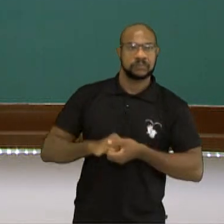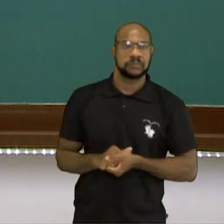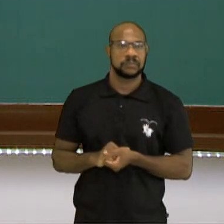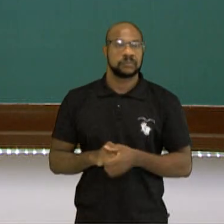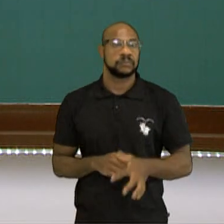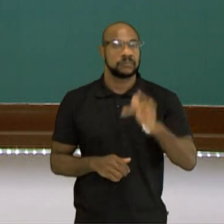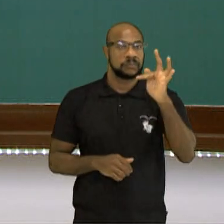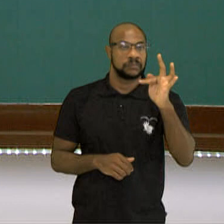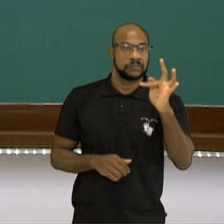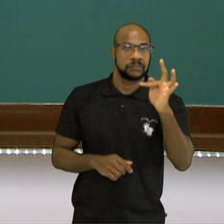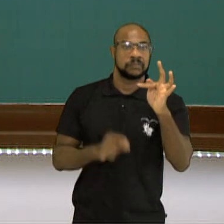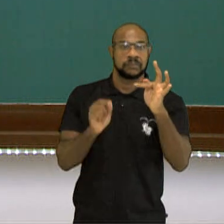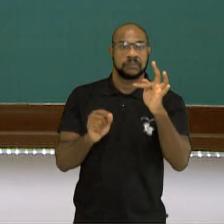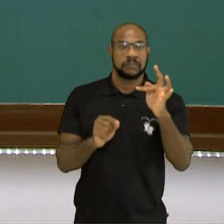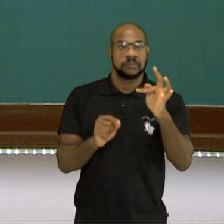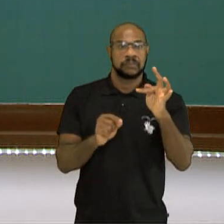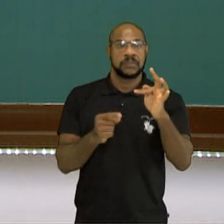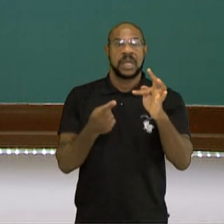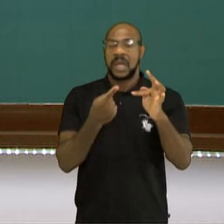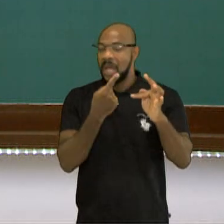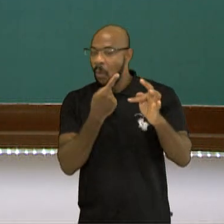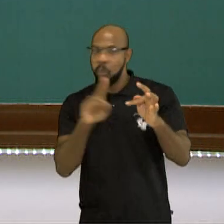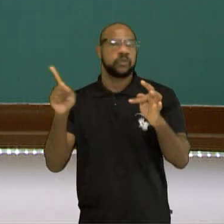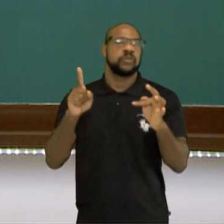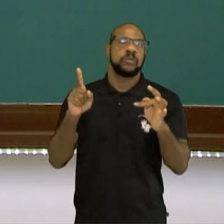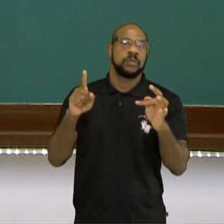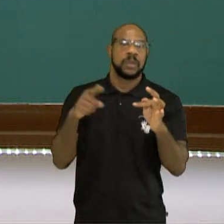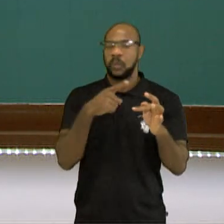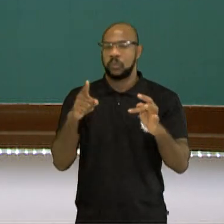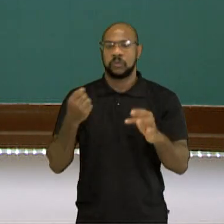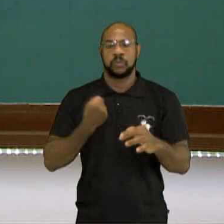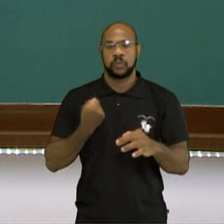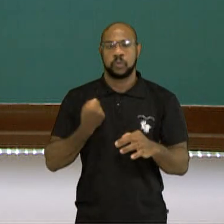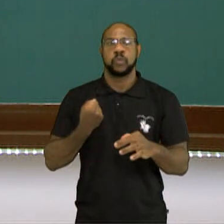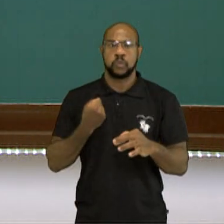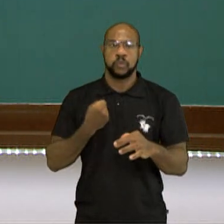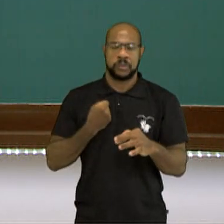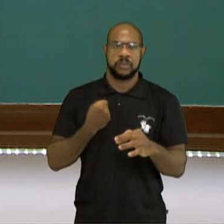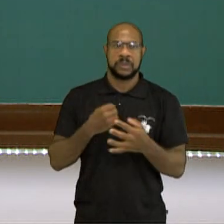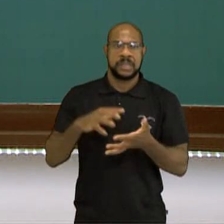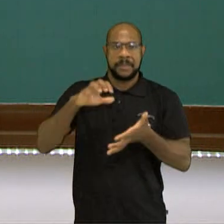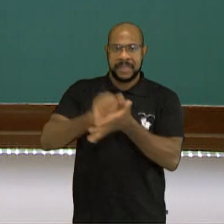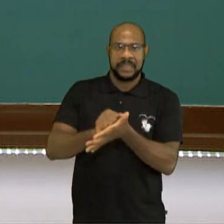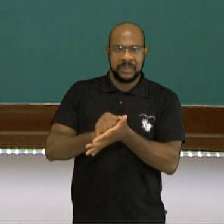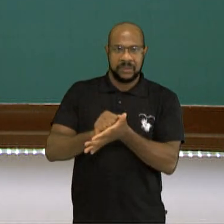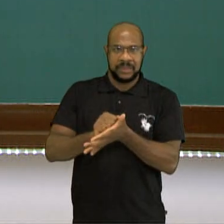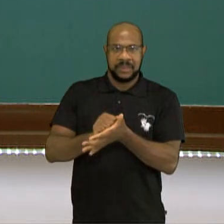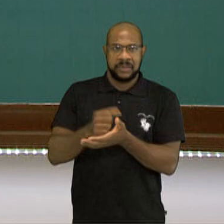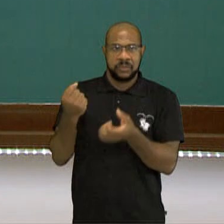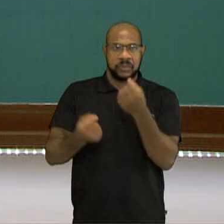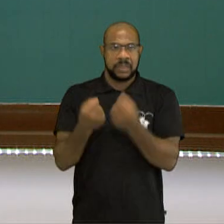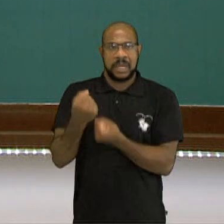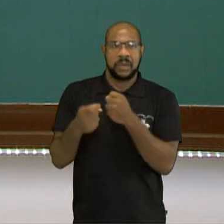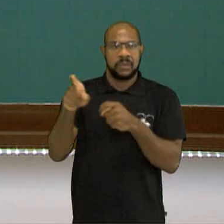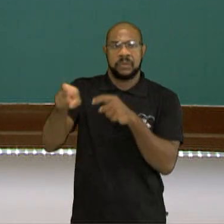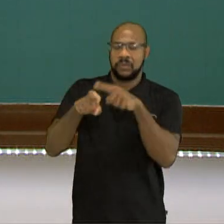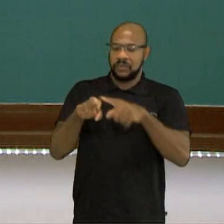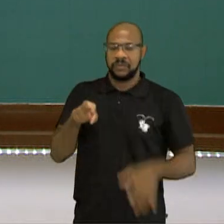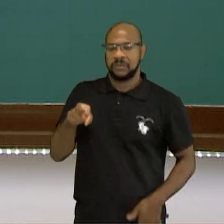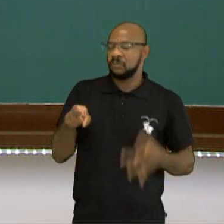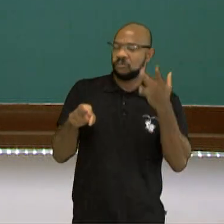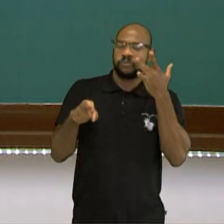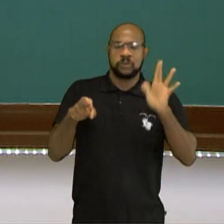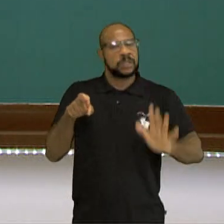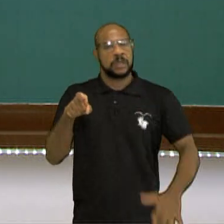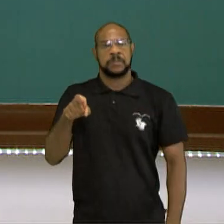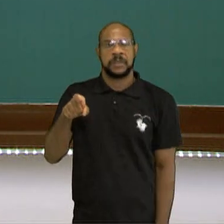de x é o último dígito à direita na matrícula do automóvel x. A matrícula aqui deve ser o número do